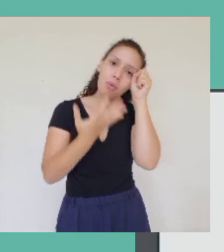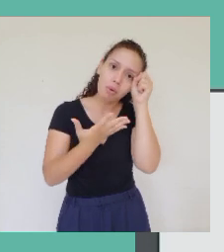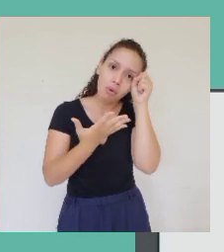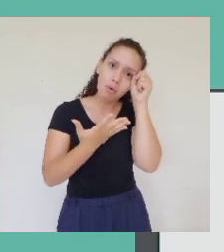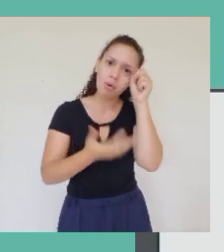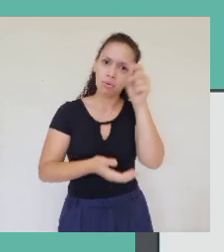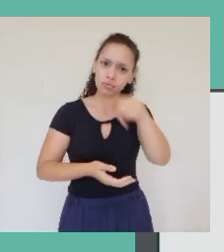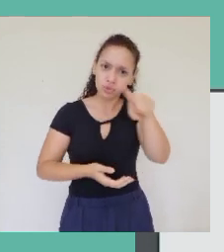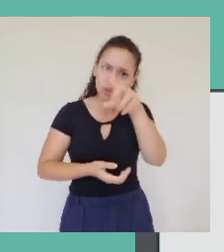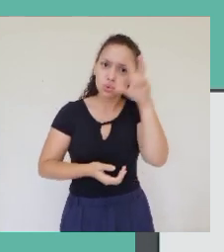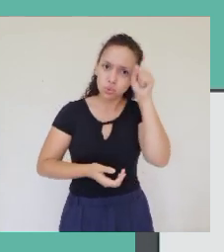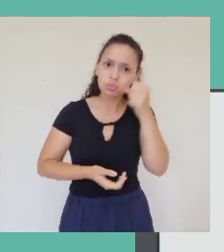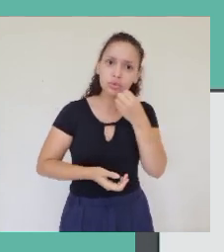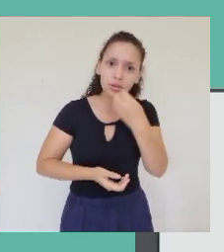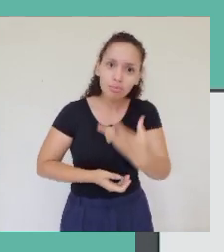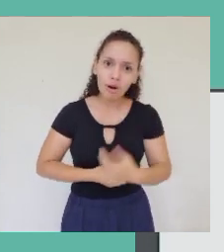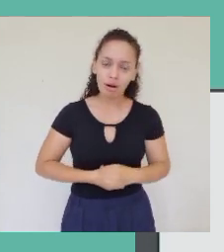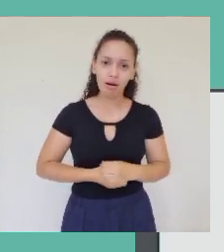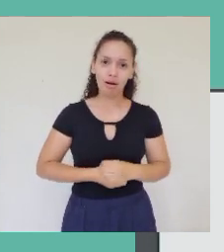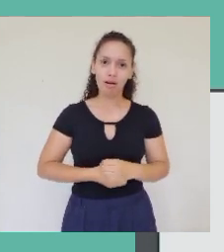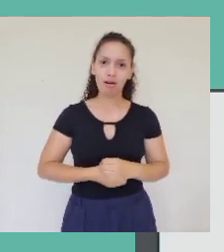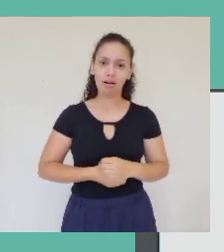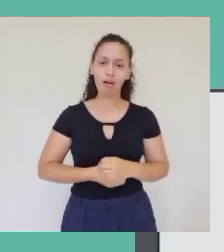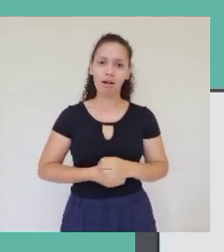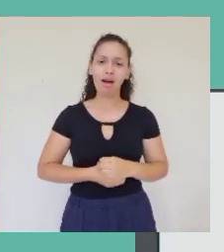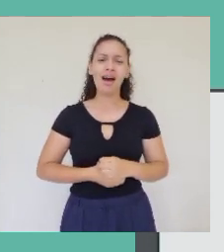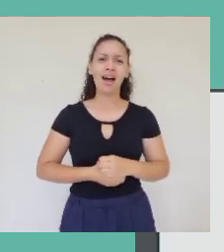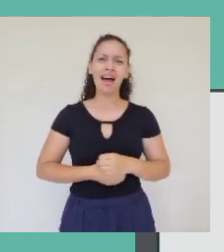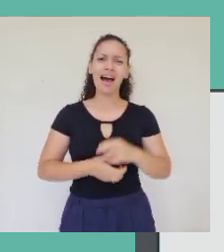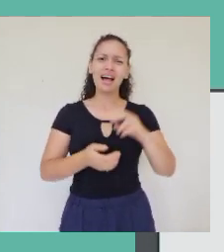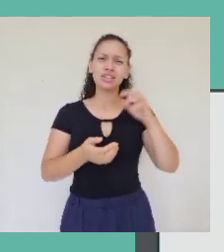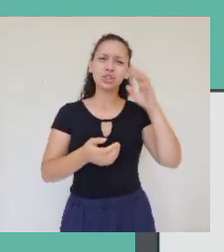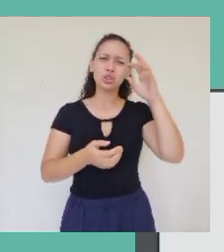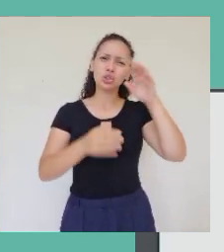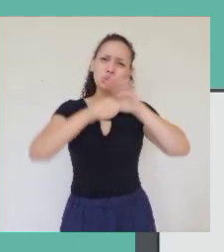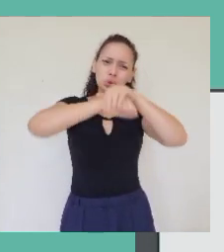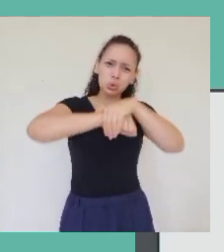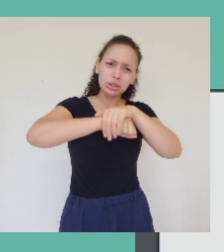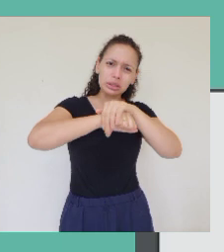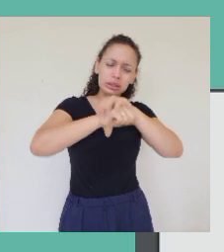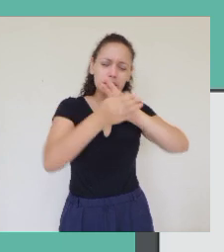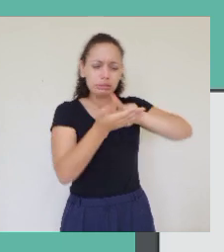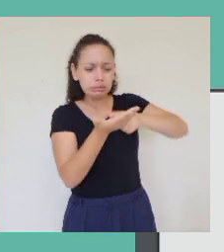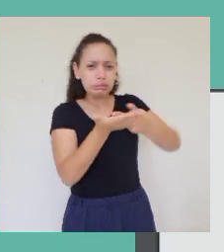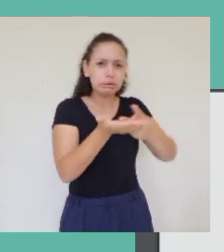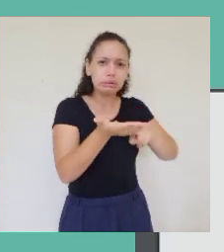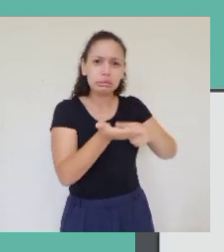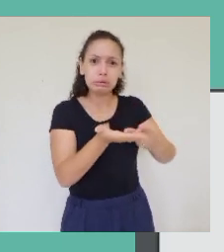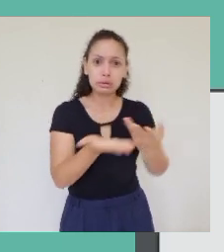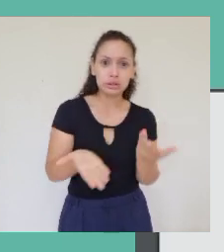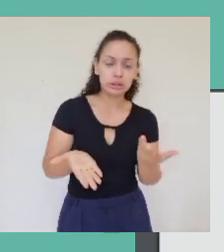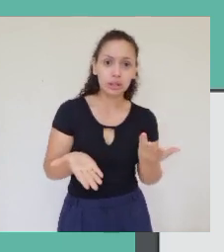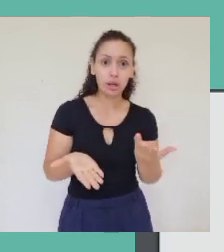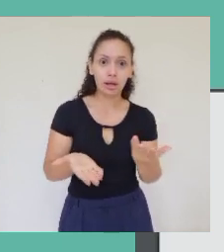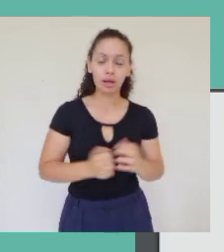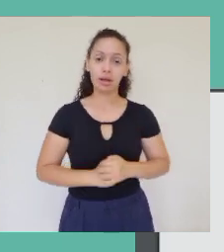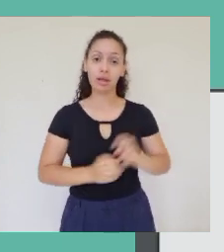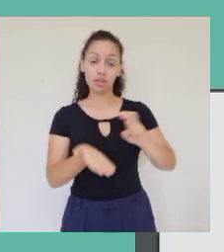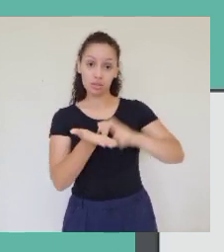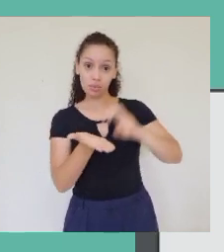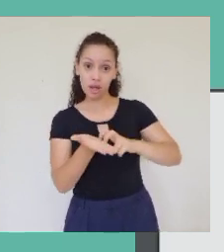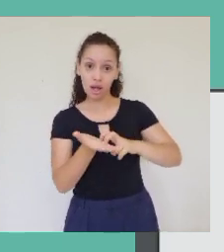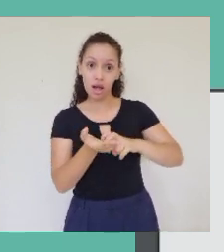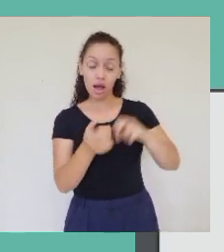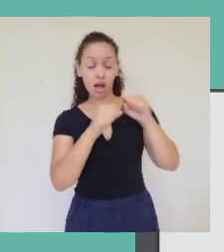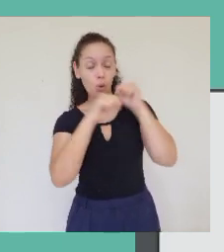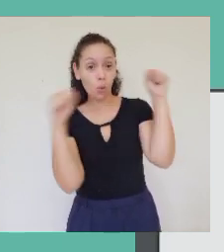meio da noite, tem acordado disposto na hora correta. Então isso tudo se faz importante quando a gente pensa em ergonomia, porque se você